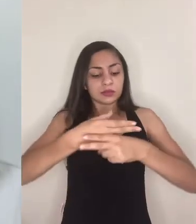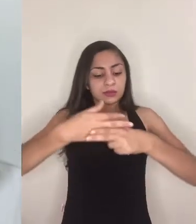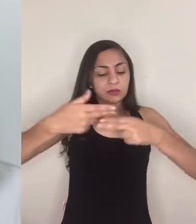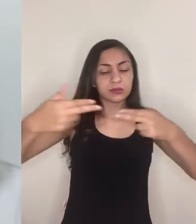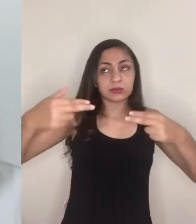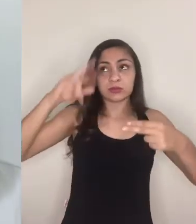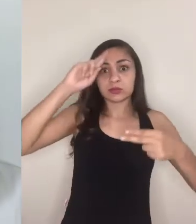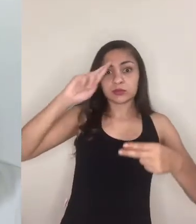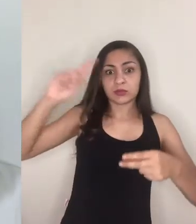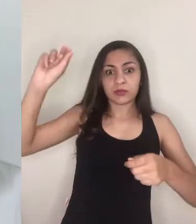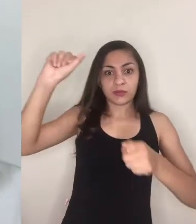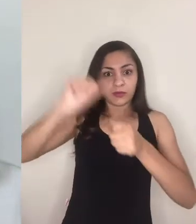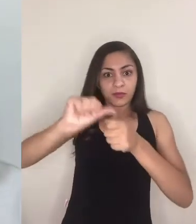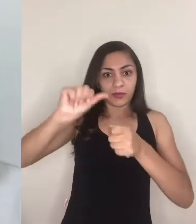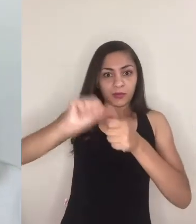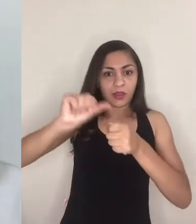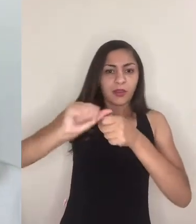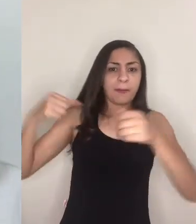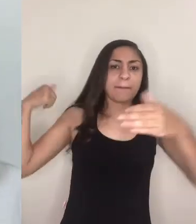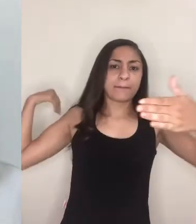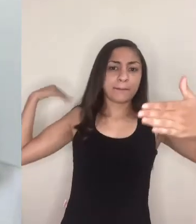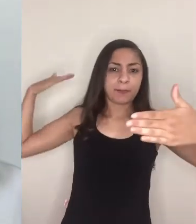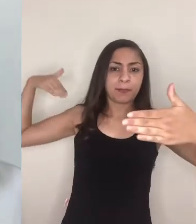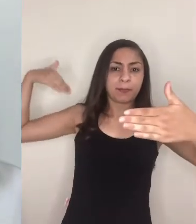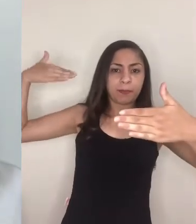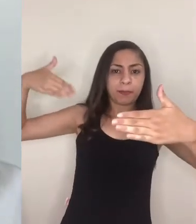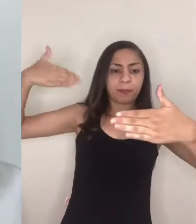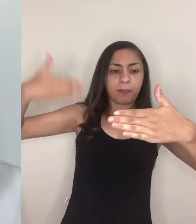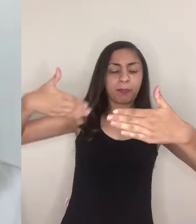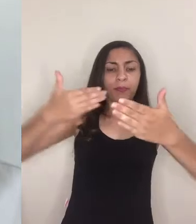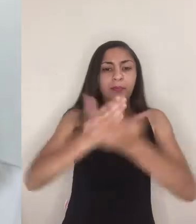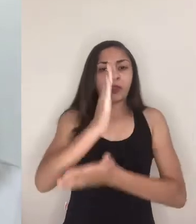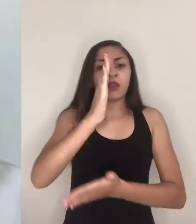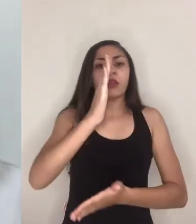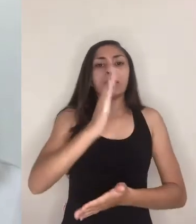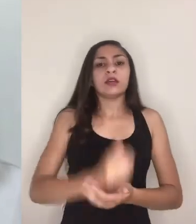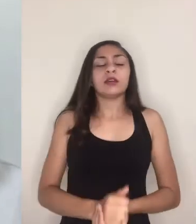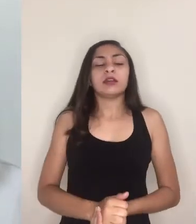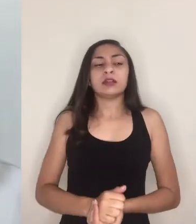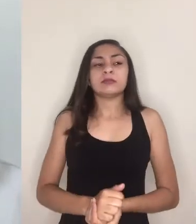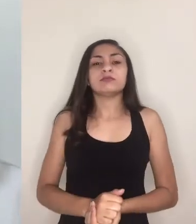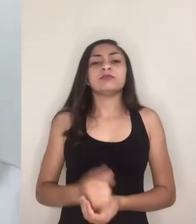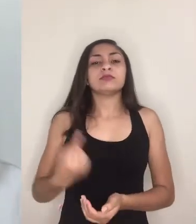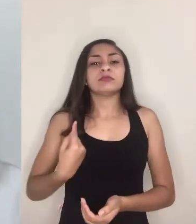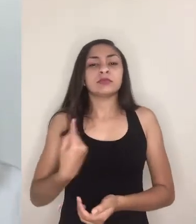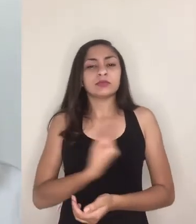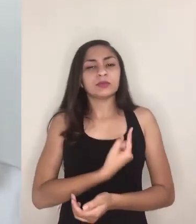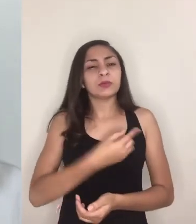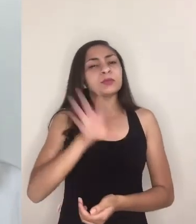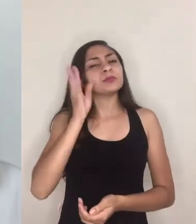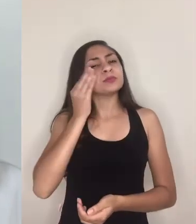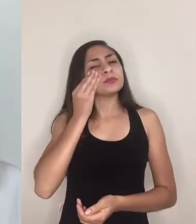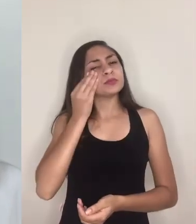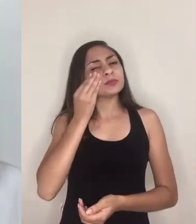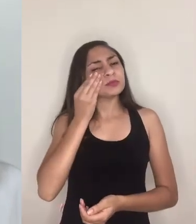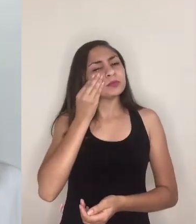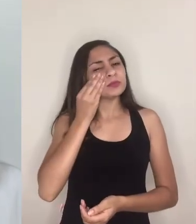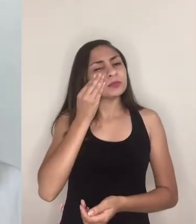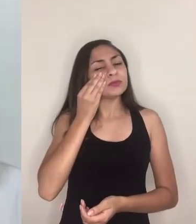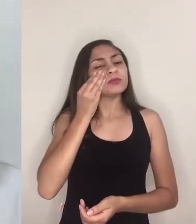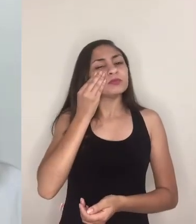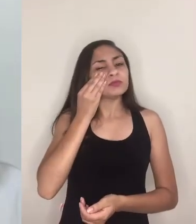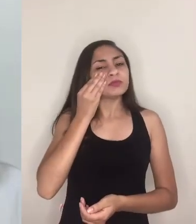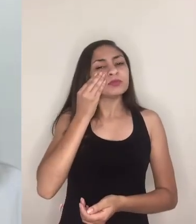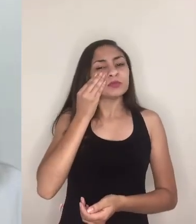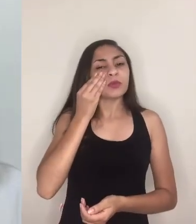servem-nos de referência para a nossa autoavaliação naquilo que nos propomos diante